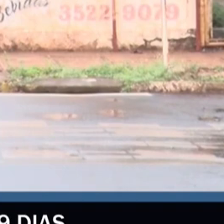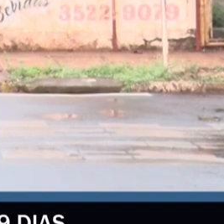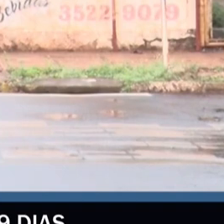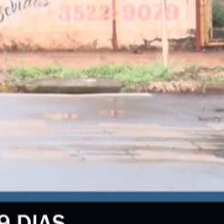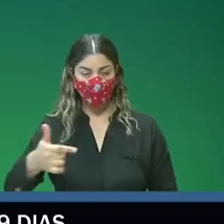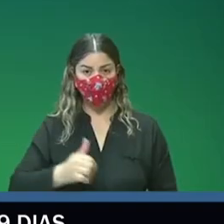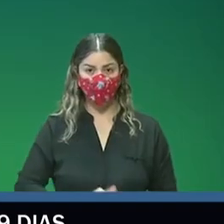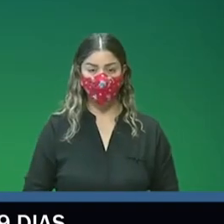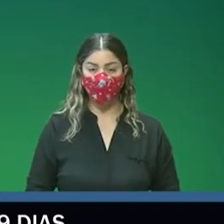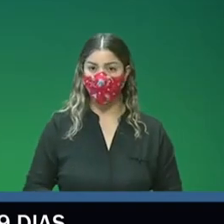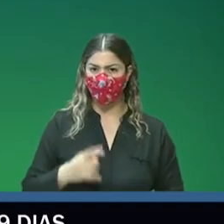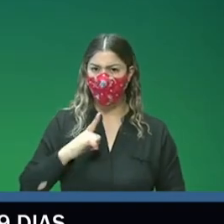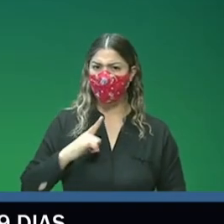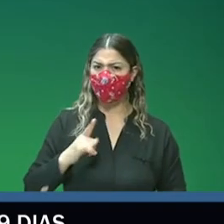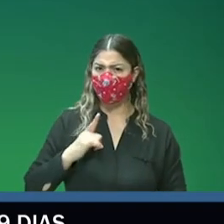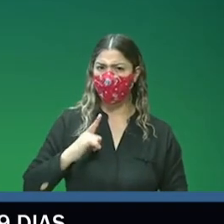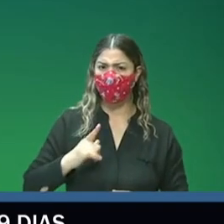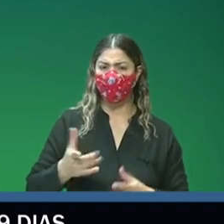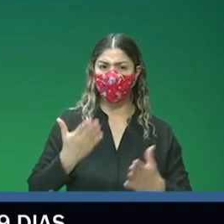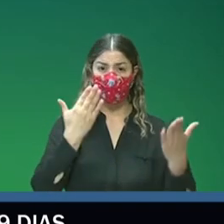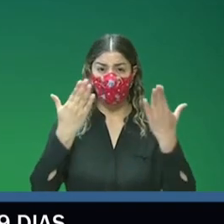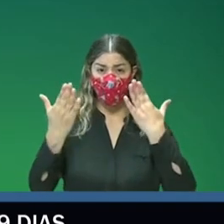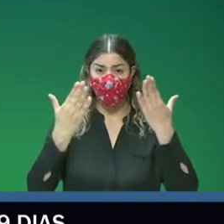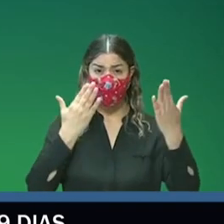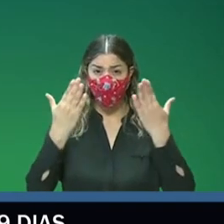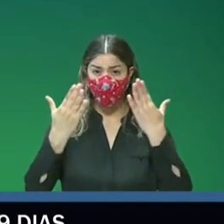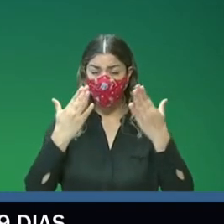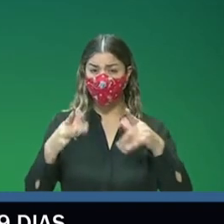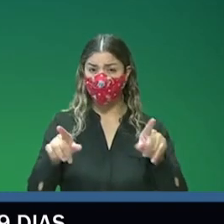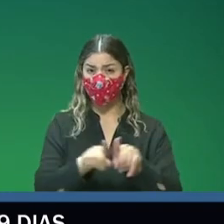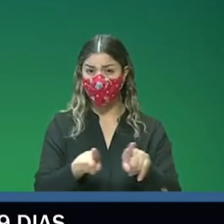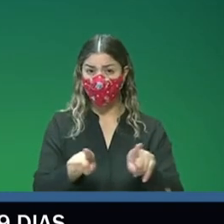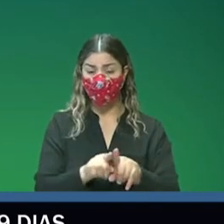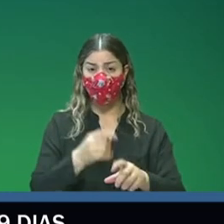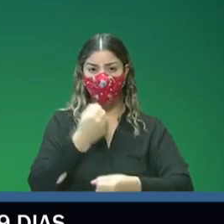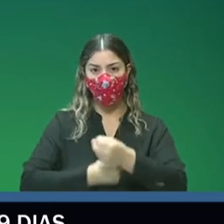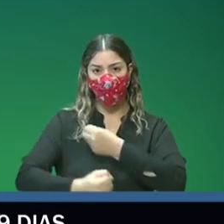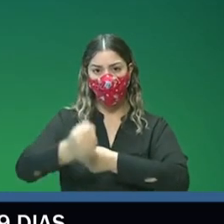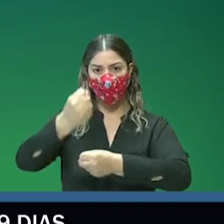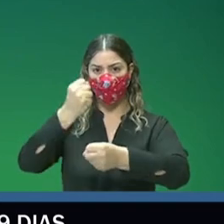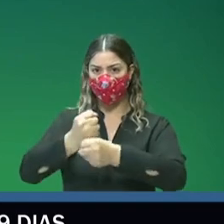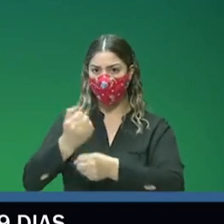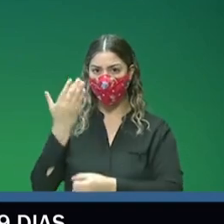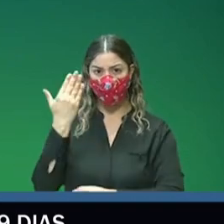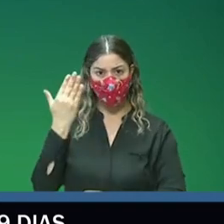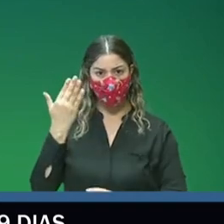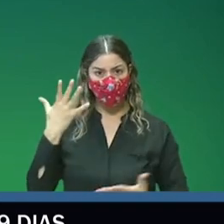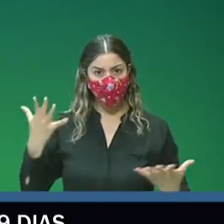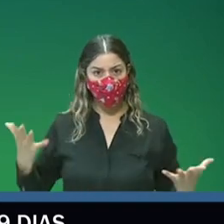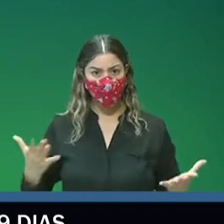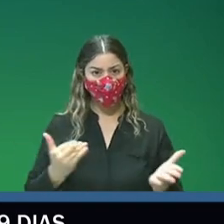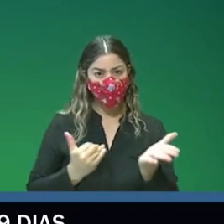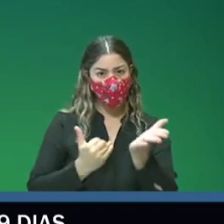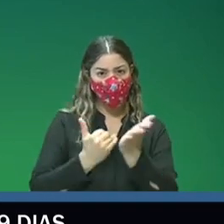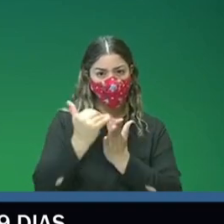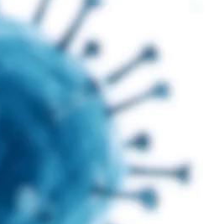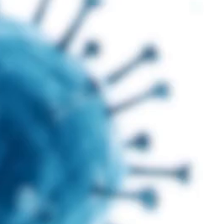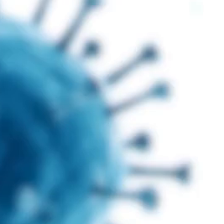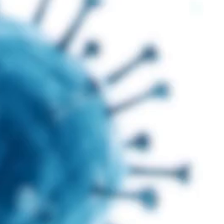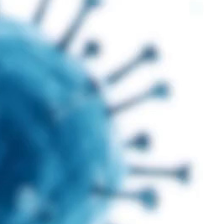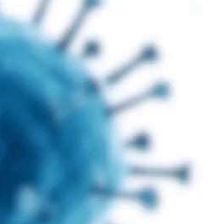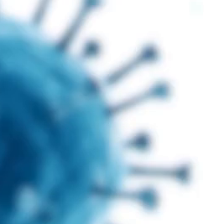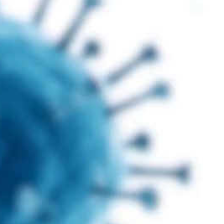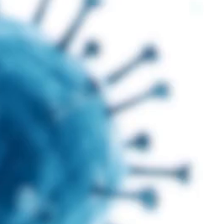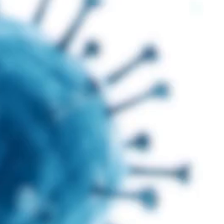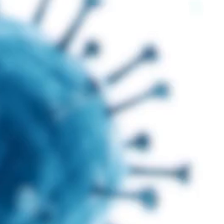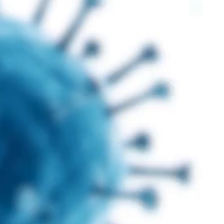novo coronavírus. Estamos com parâmetros iguais aos do ano passado, quando começamos a pandemia.